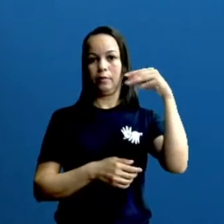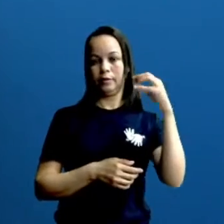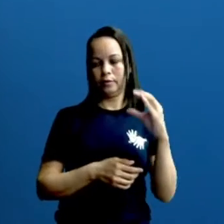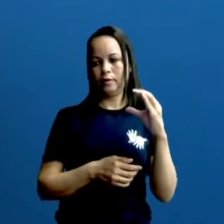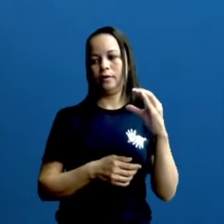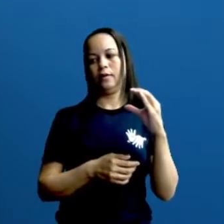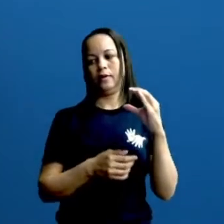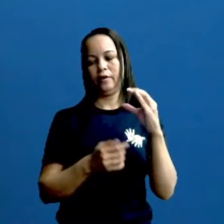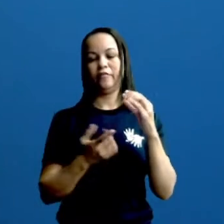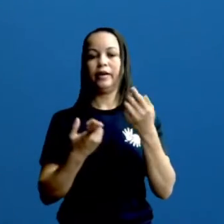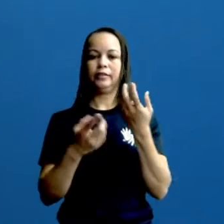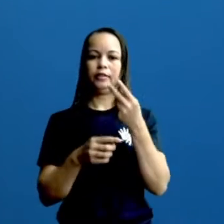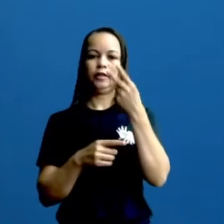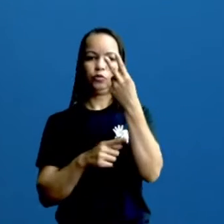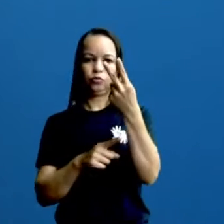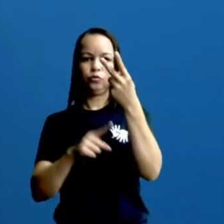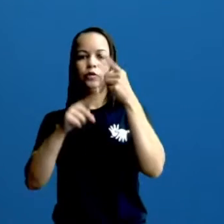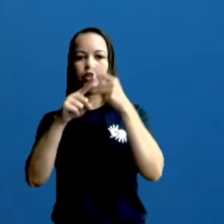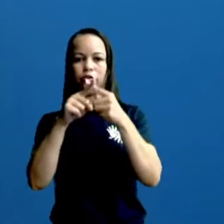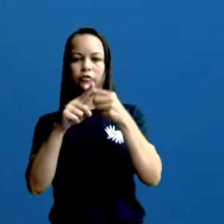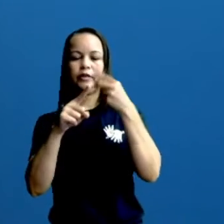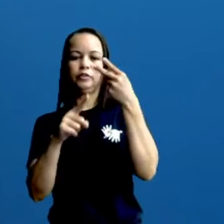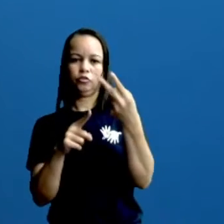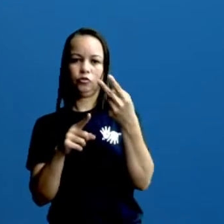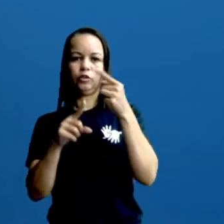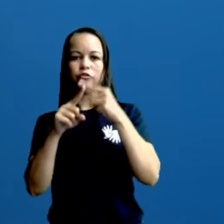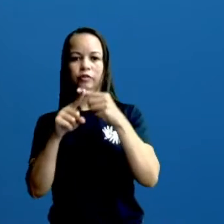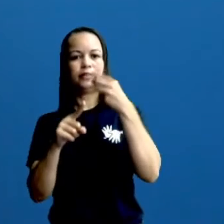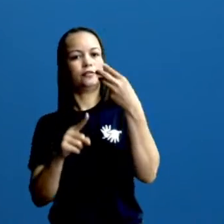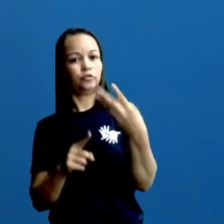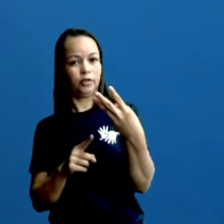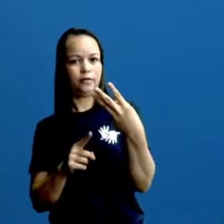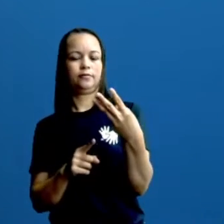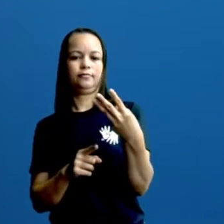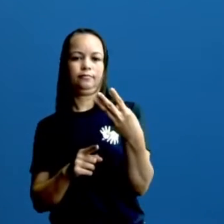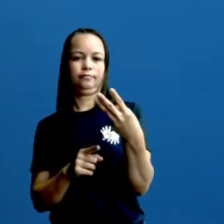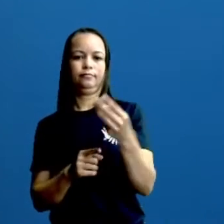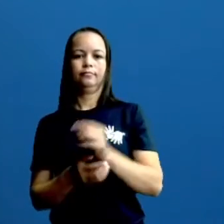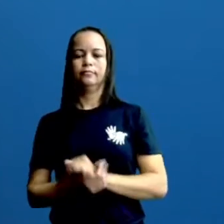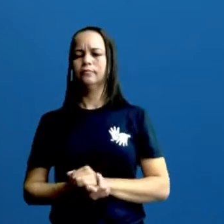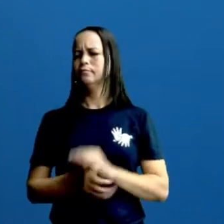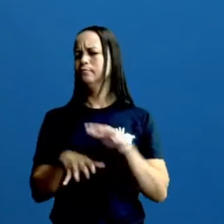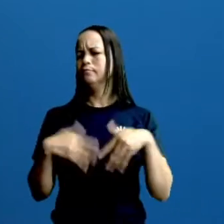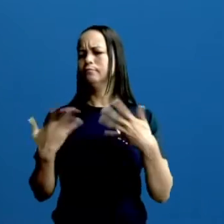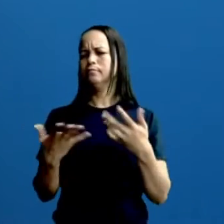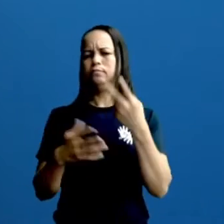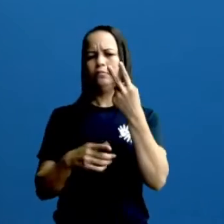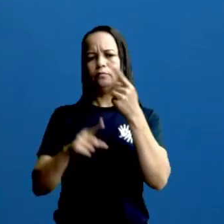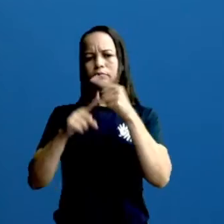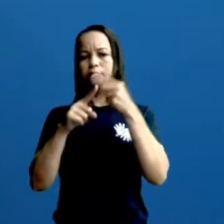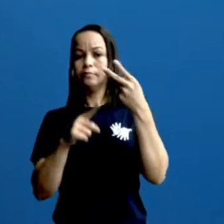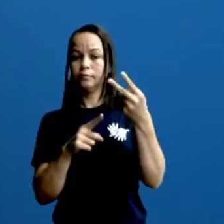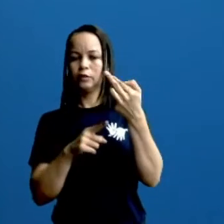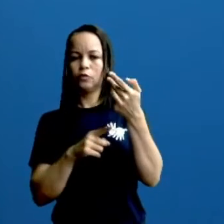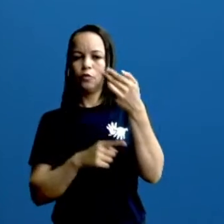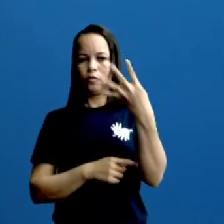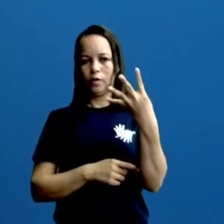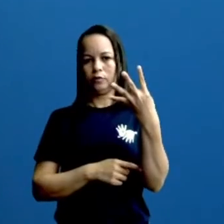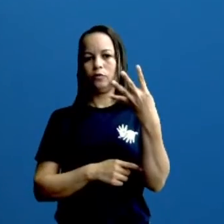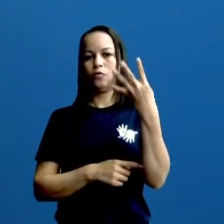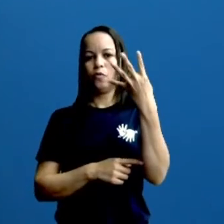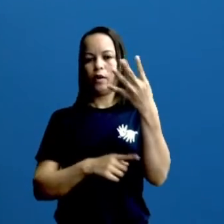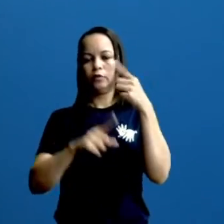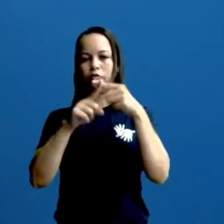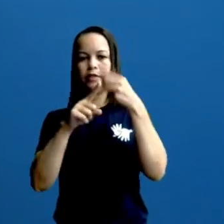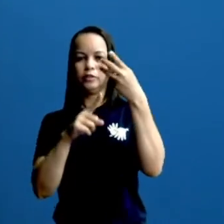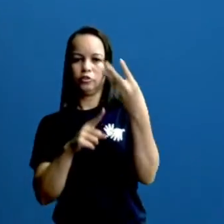MMC vai ser 2 vezes 2 vezes 3. Quanto é 2 vezes 2? 4.